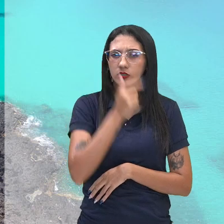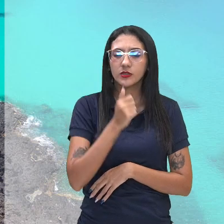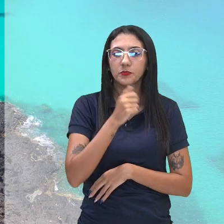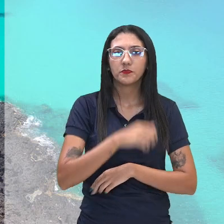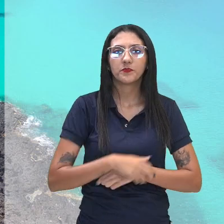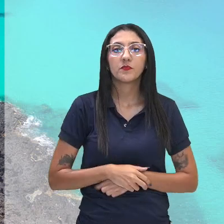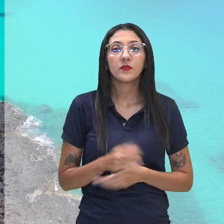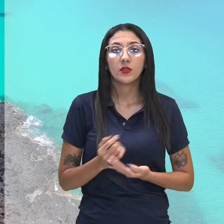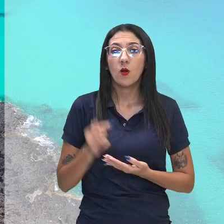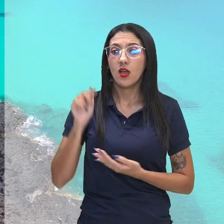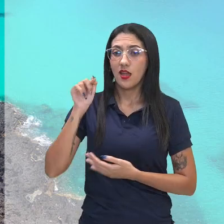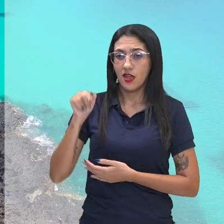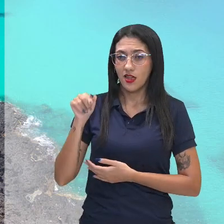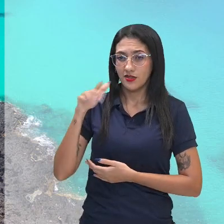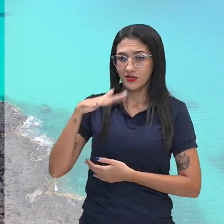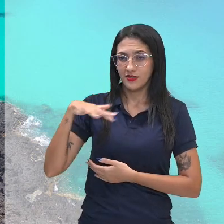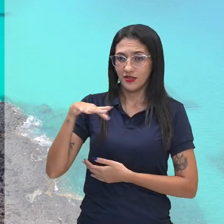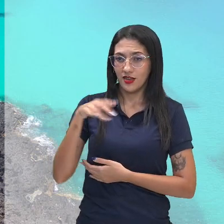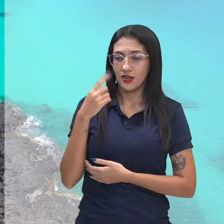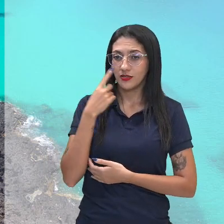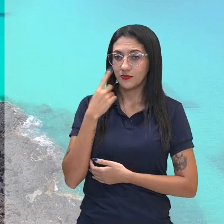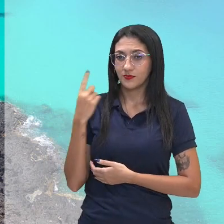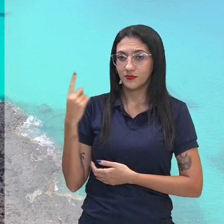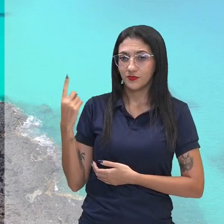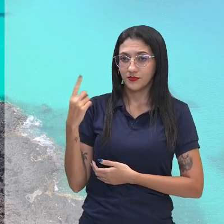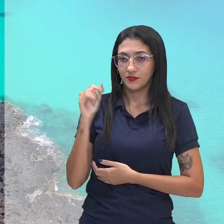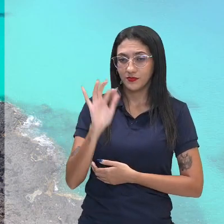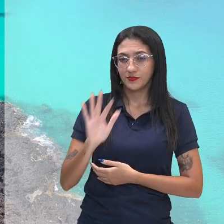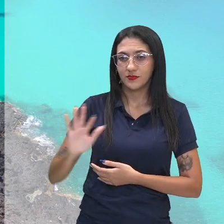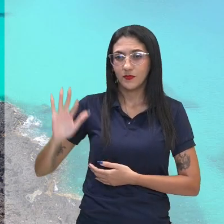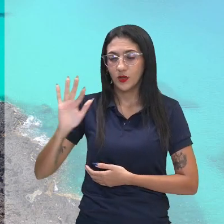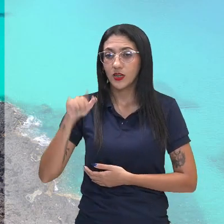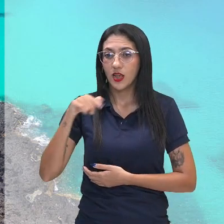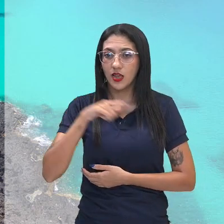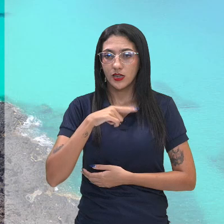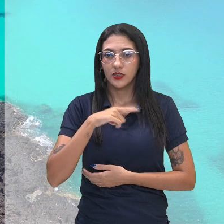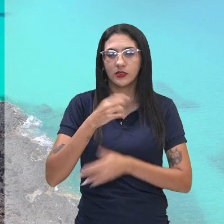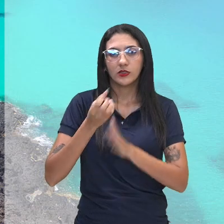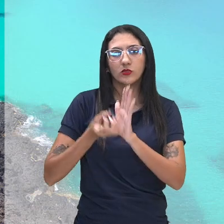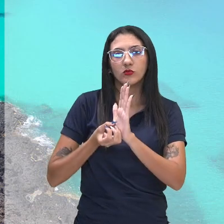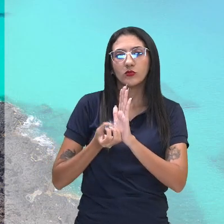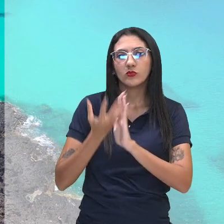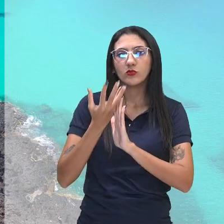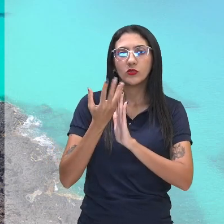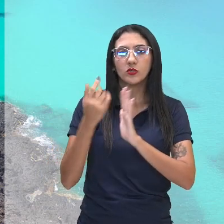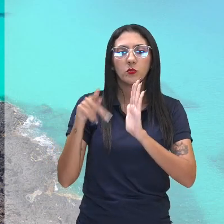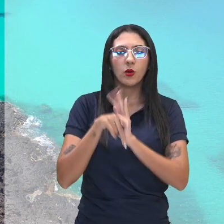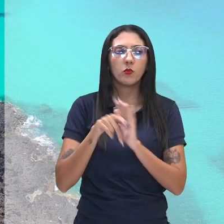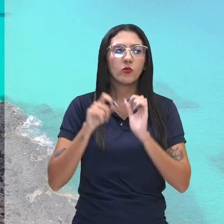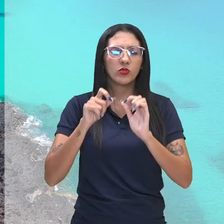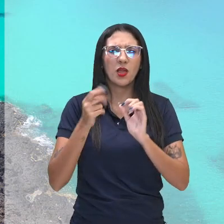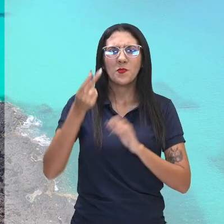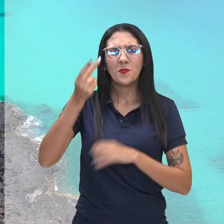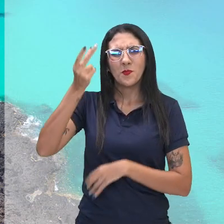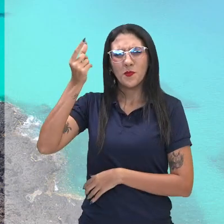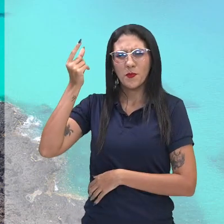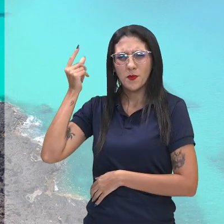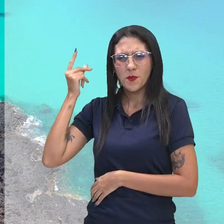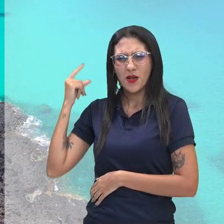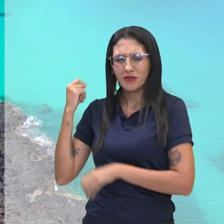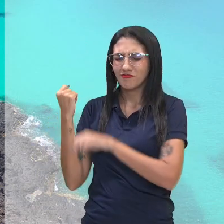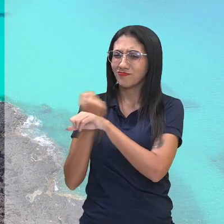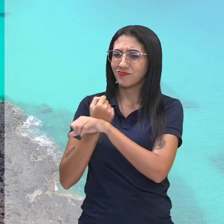essa região aí, ó, ela foi justamente formada, né, por atividades vulcânicas,